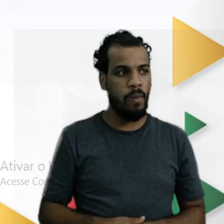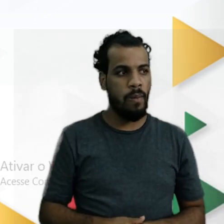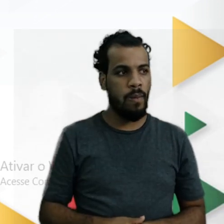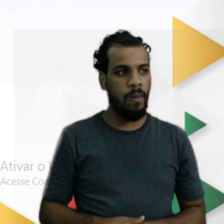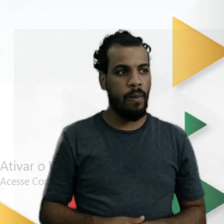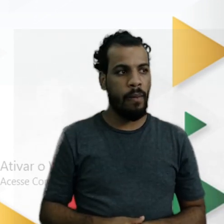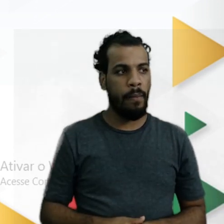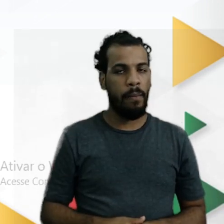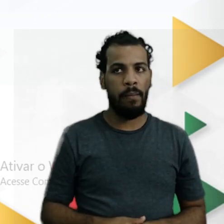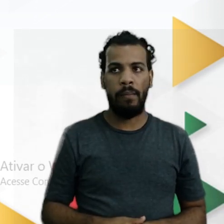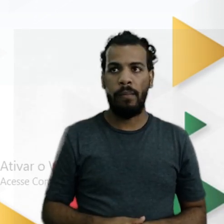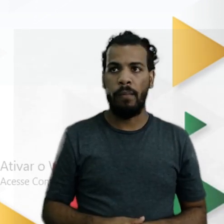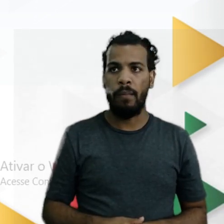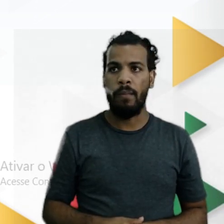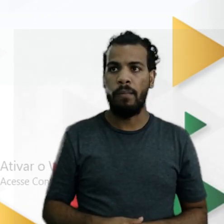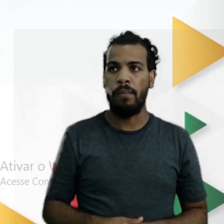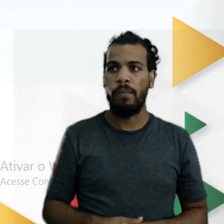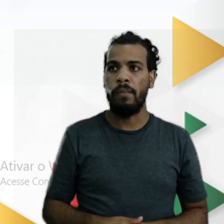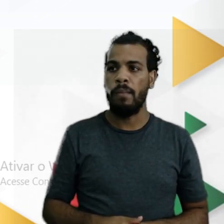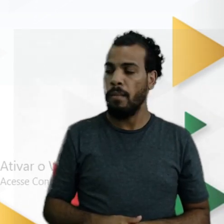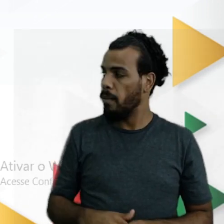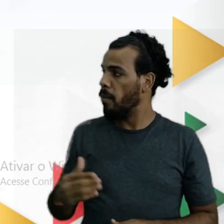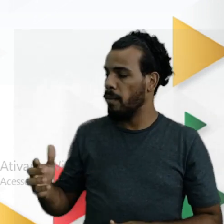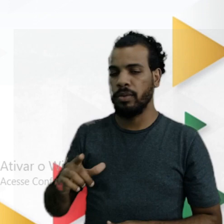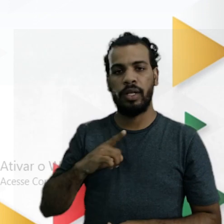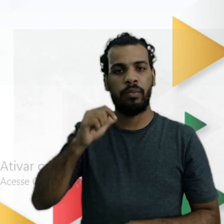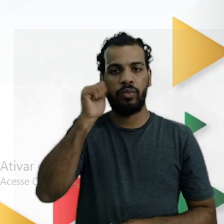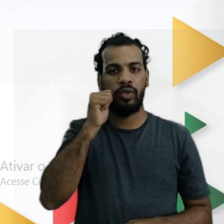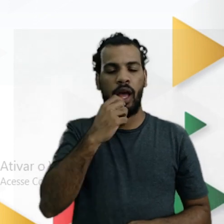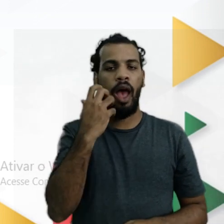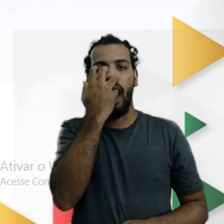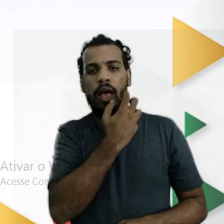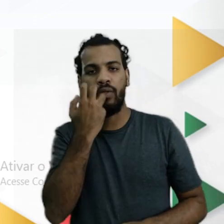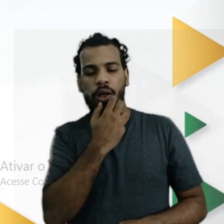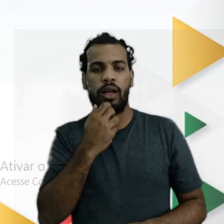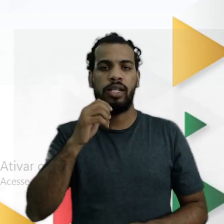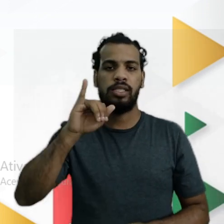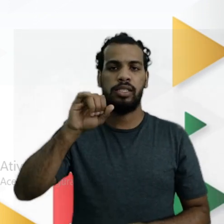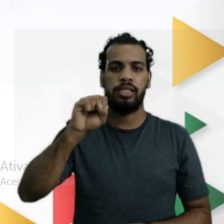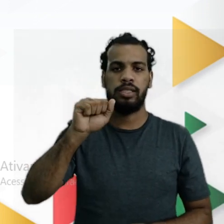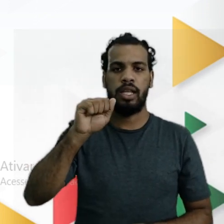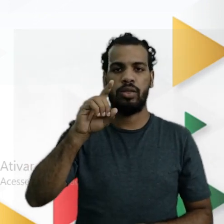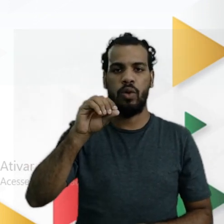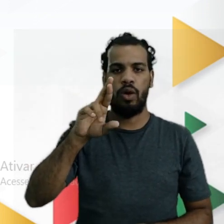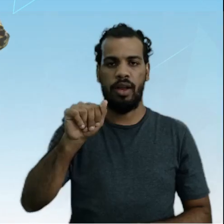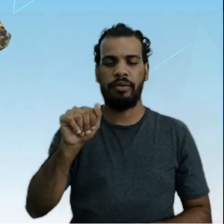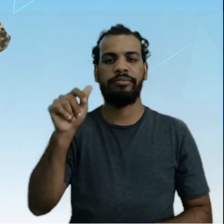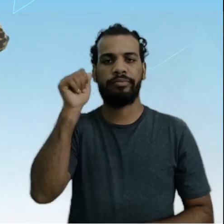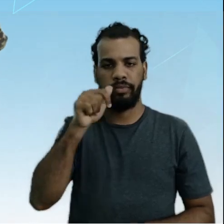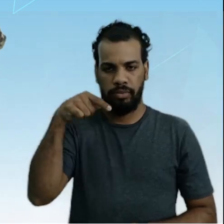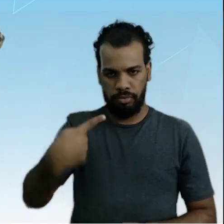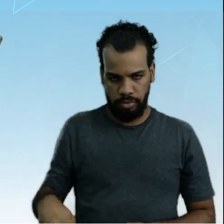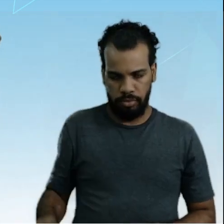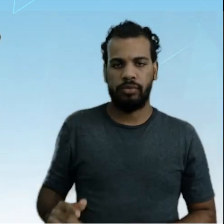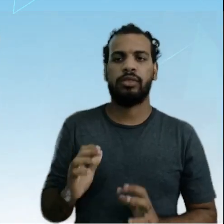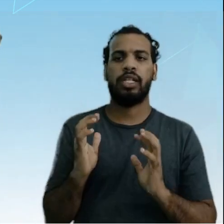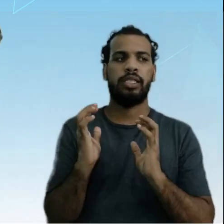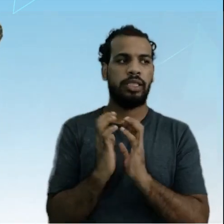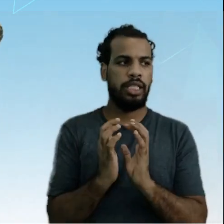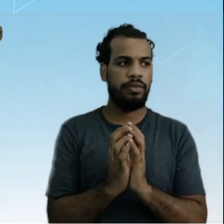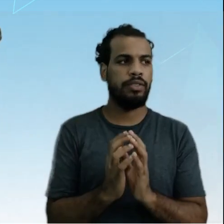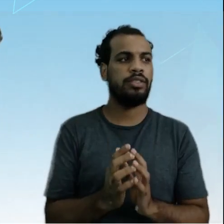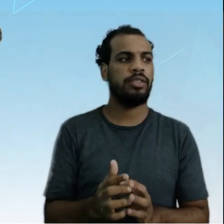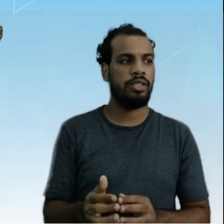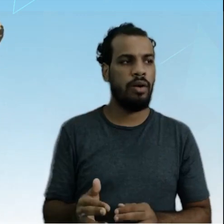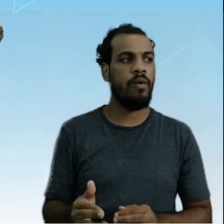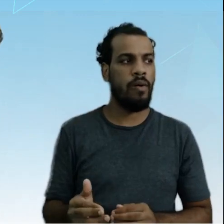já já. A gente pode ver também a cantora Isadora, que é uma cantora daqui de Recife. E é um